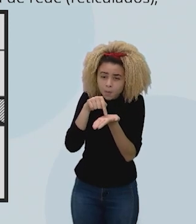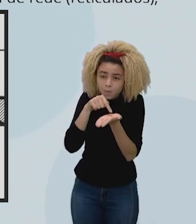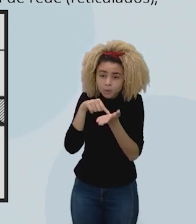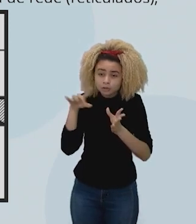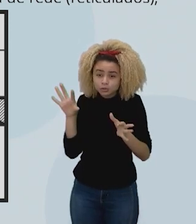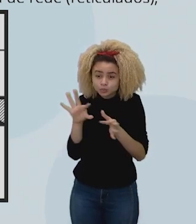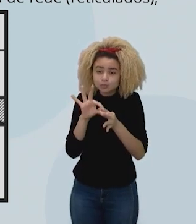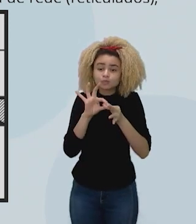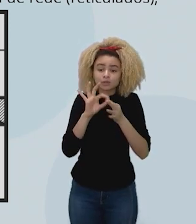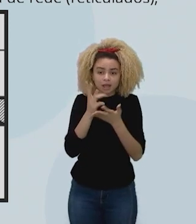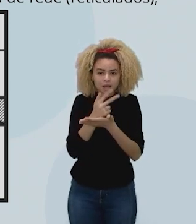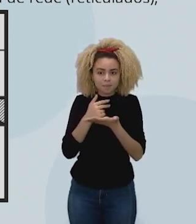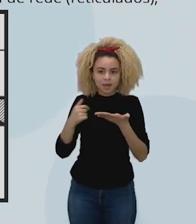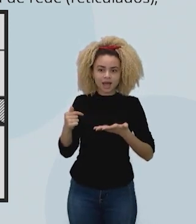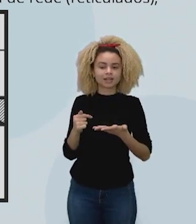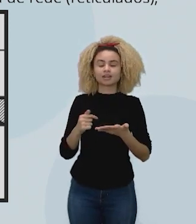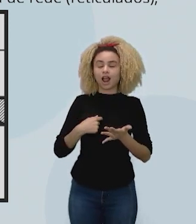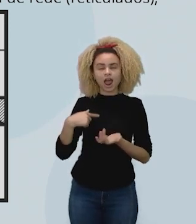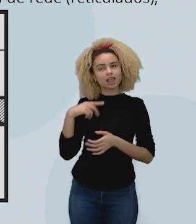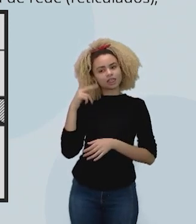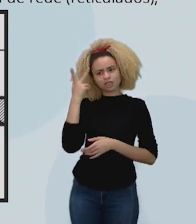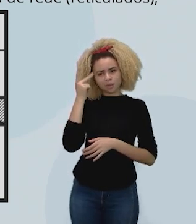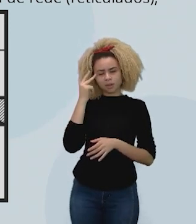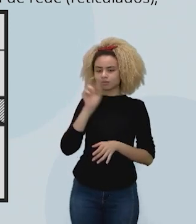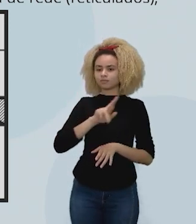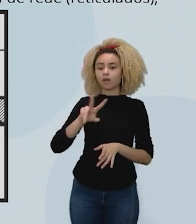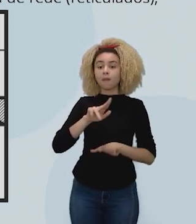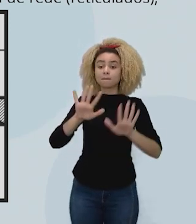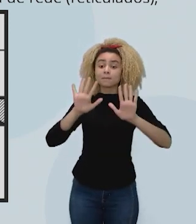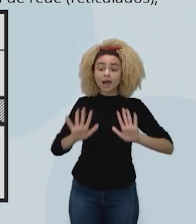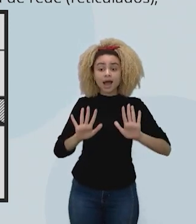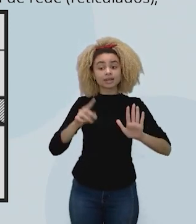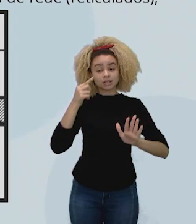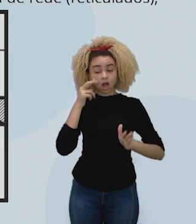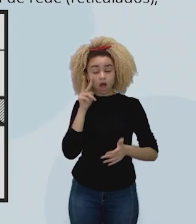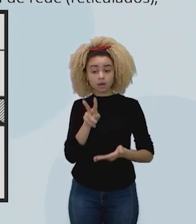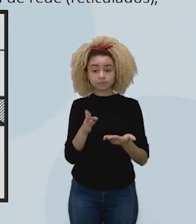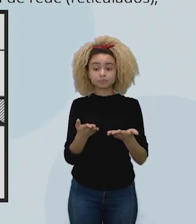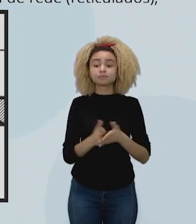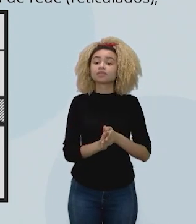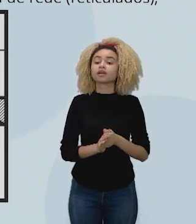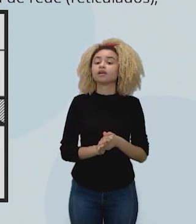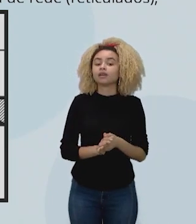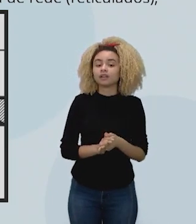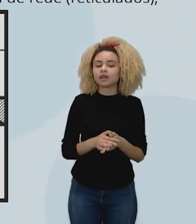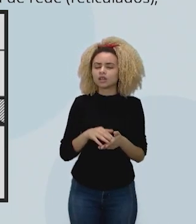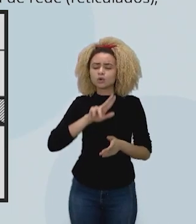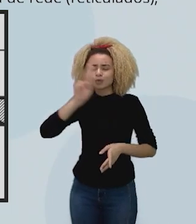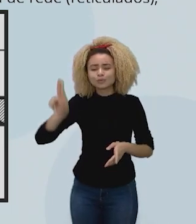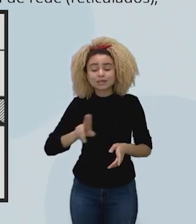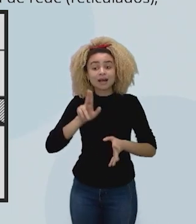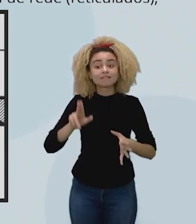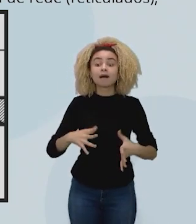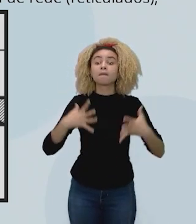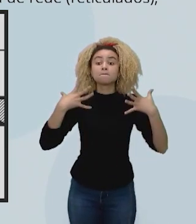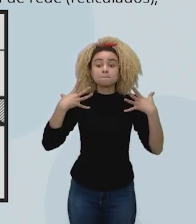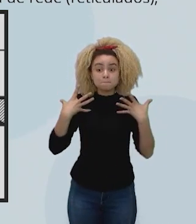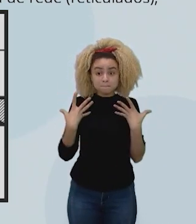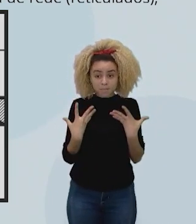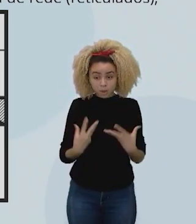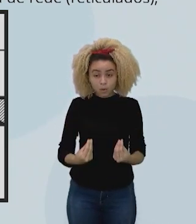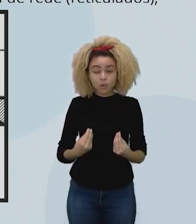imagem. Claro que isso não é comum de aparecer. No caso aqui, gente, né, o Roy Lichtenstein usava muito esse tipo